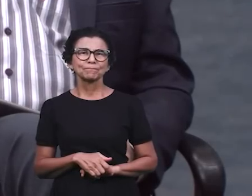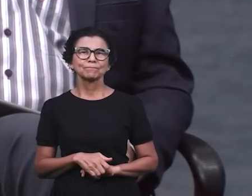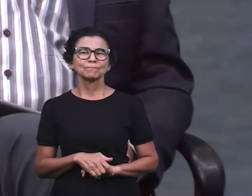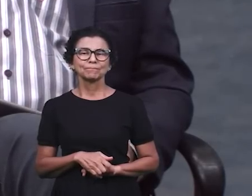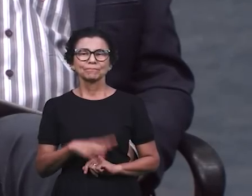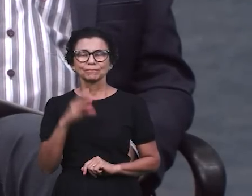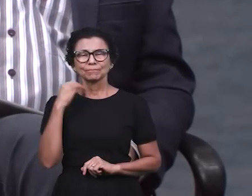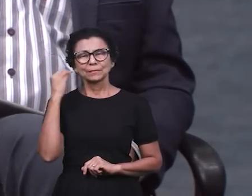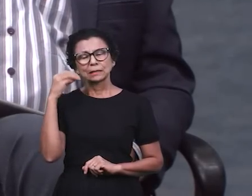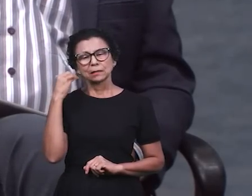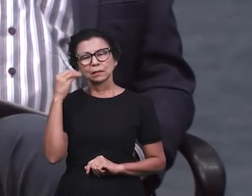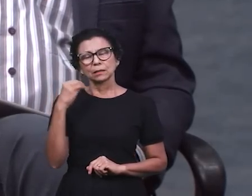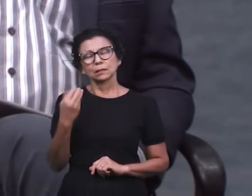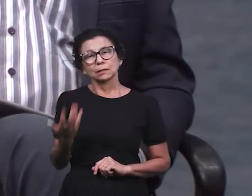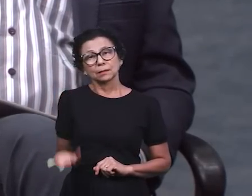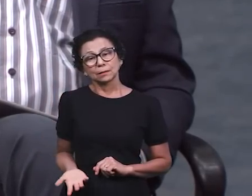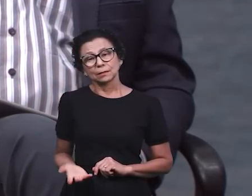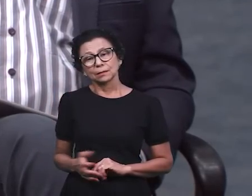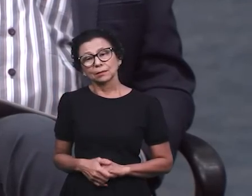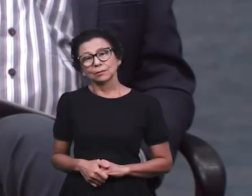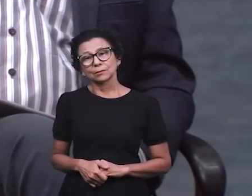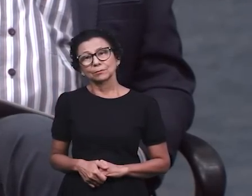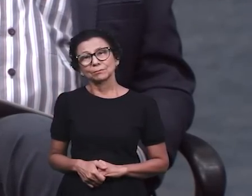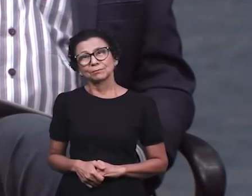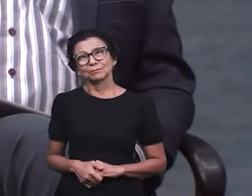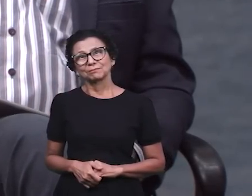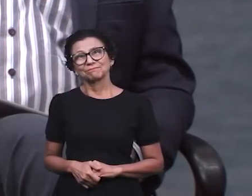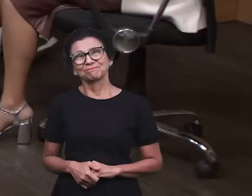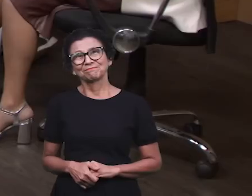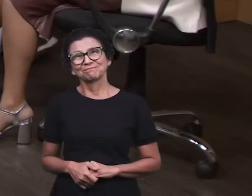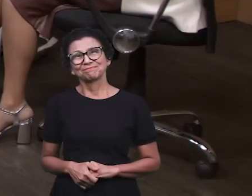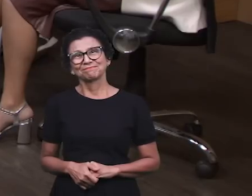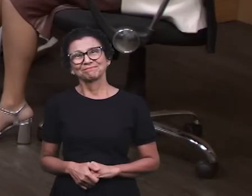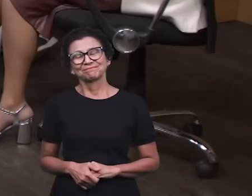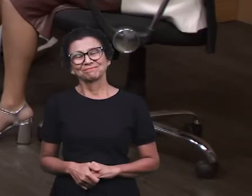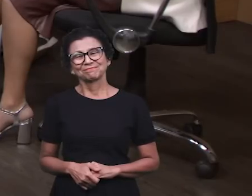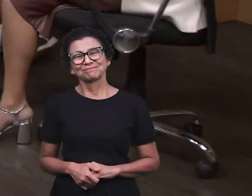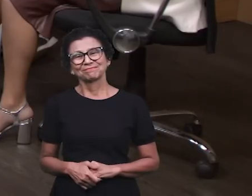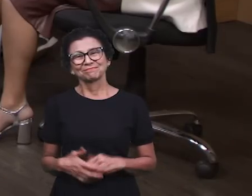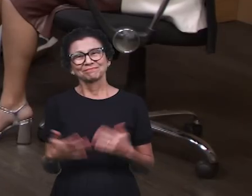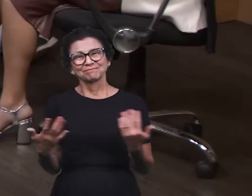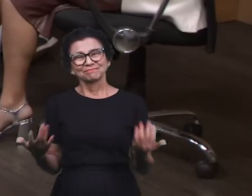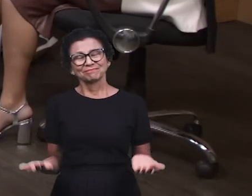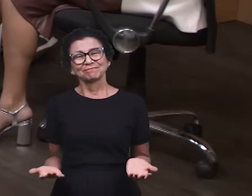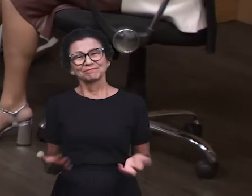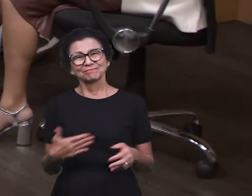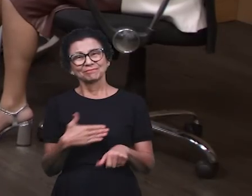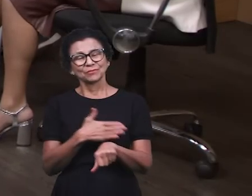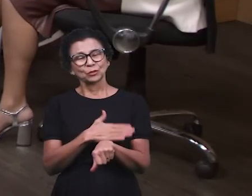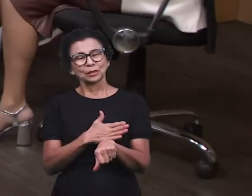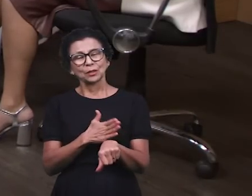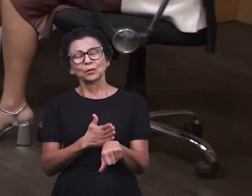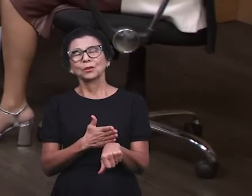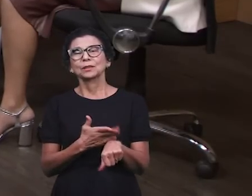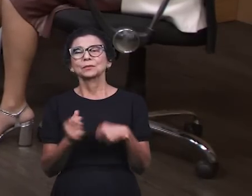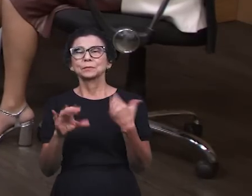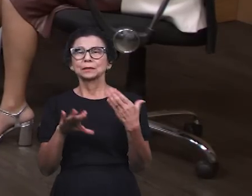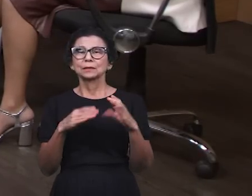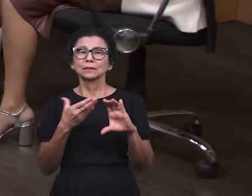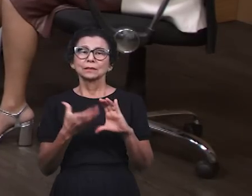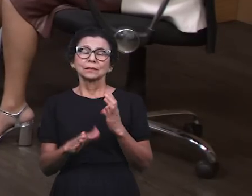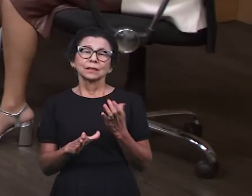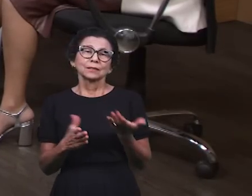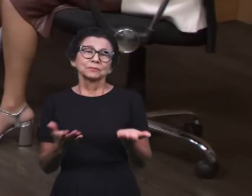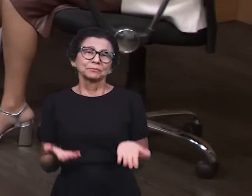essa experiência, então não tem tempo de parar de cantar, não. É de manhã, de tarde, de noite, né? Às vezes você não